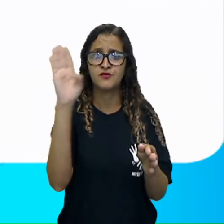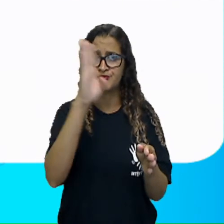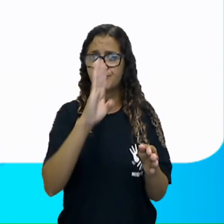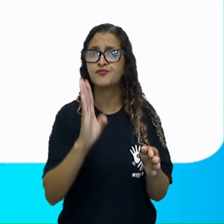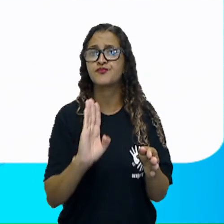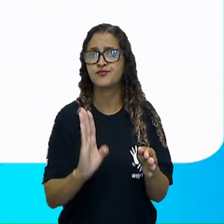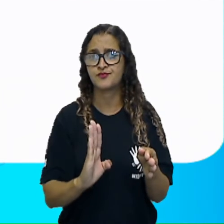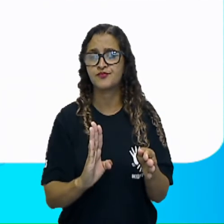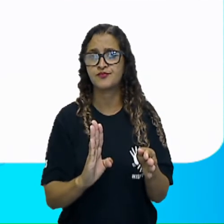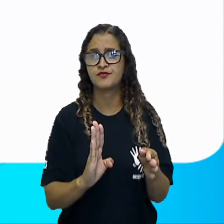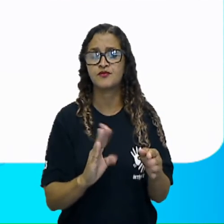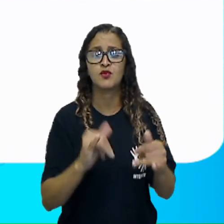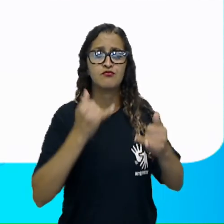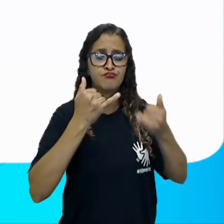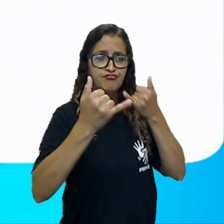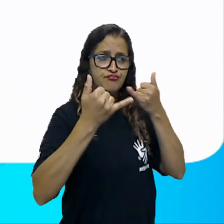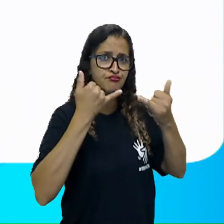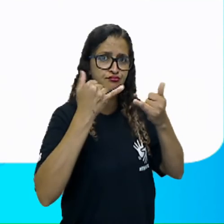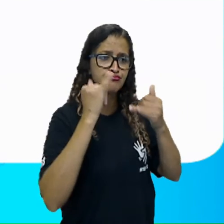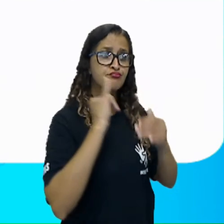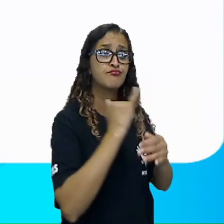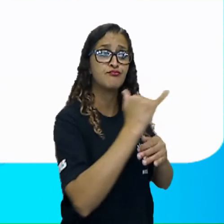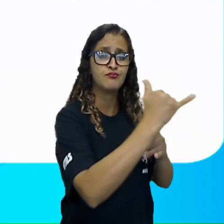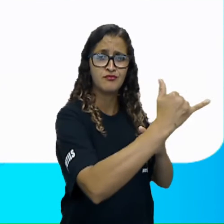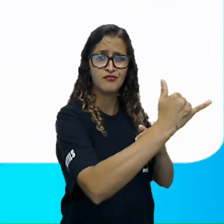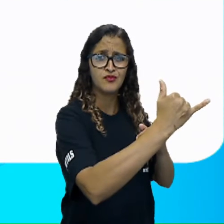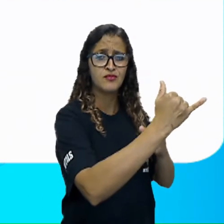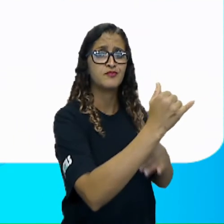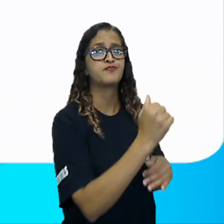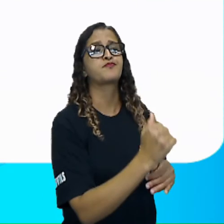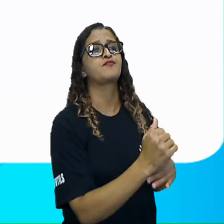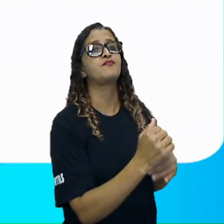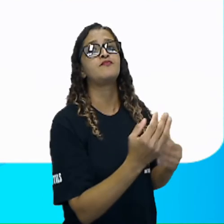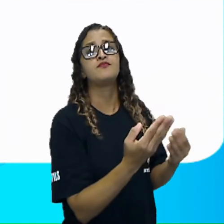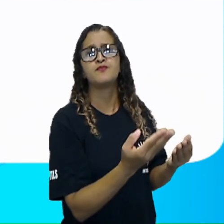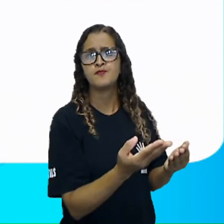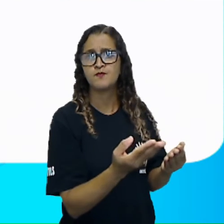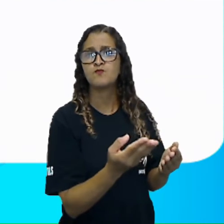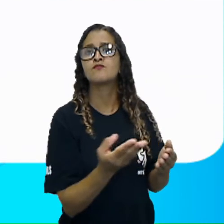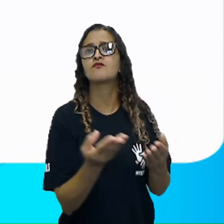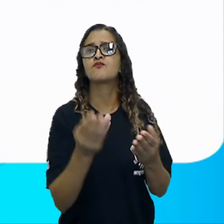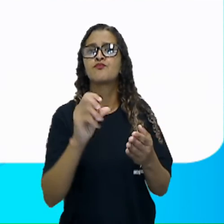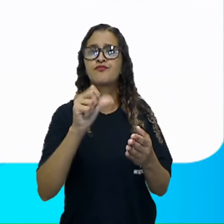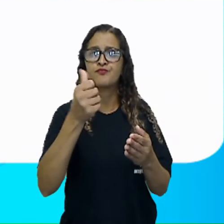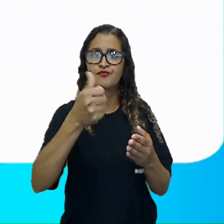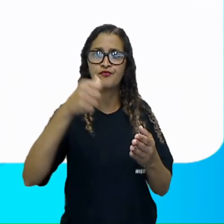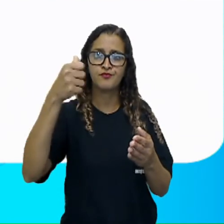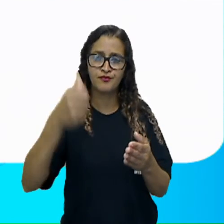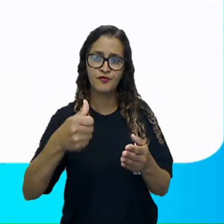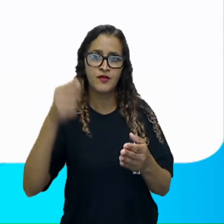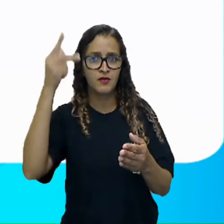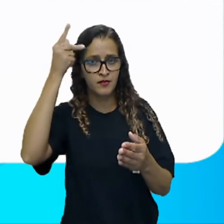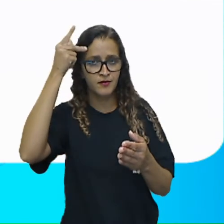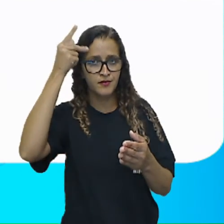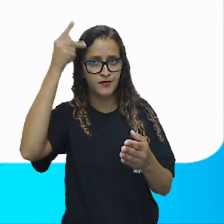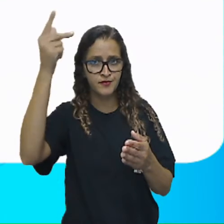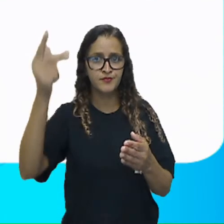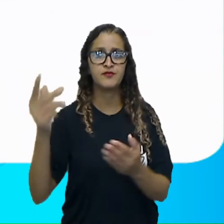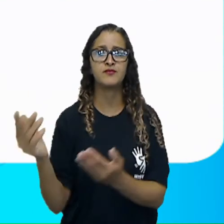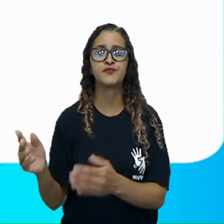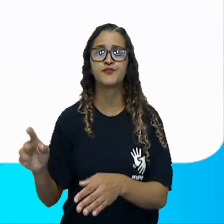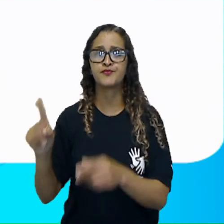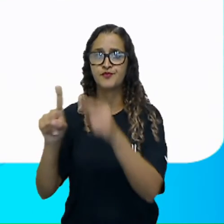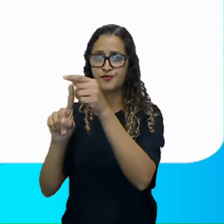o nome da reportagem, em Jossa, São Paulo, 11 de setembro de 2018 a 24